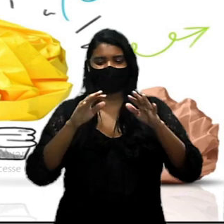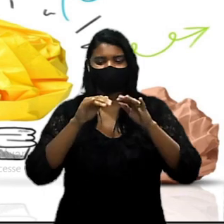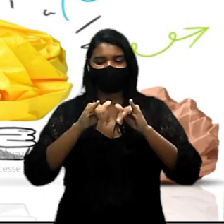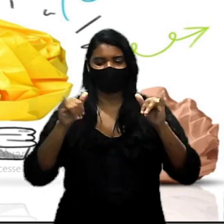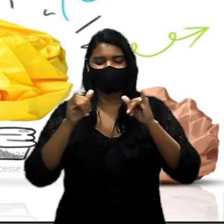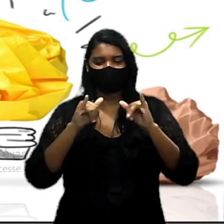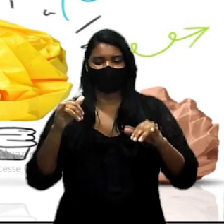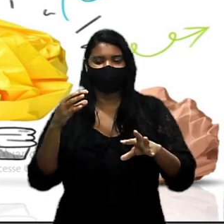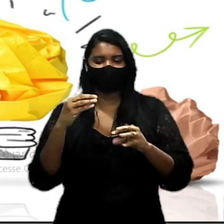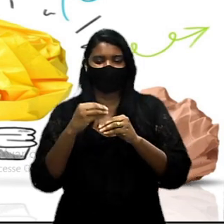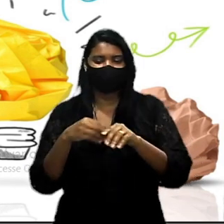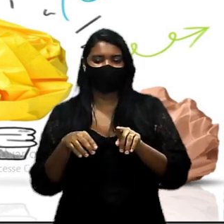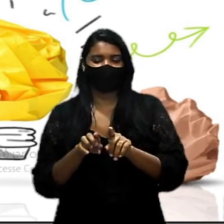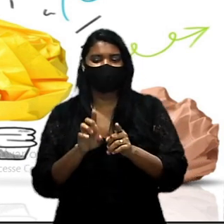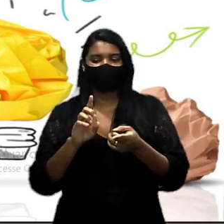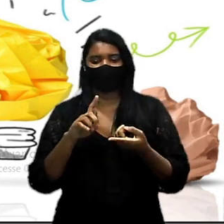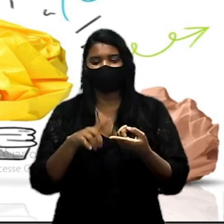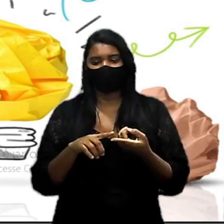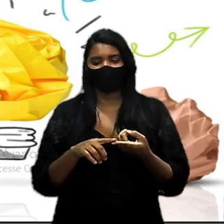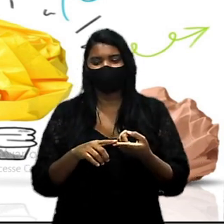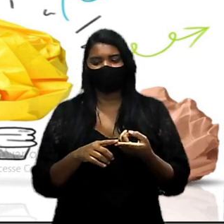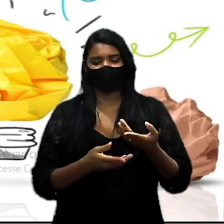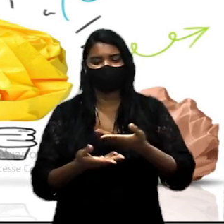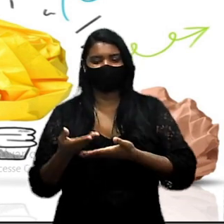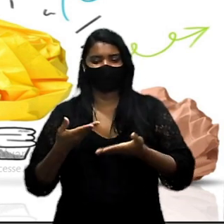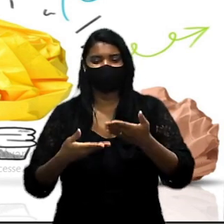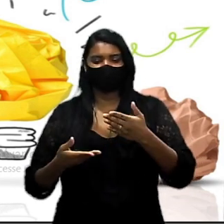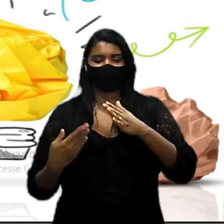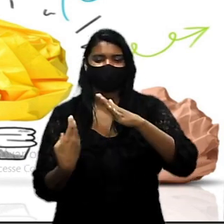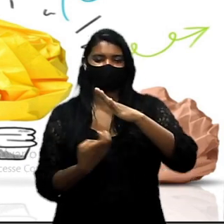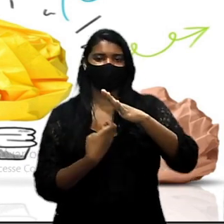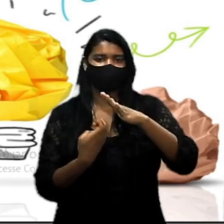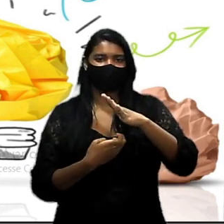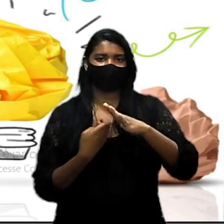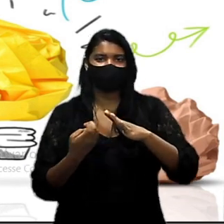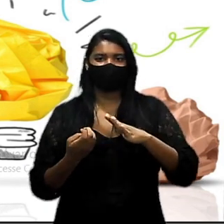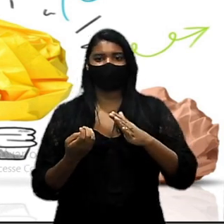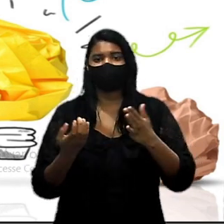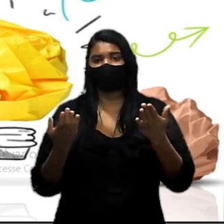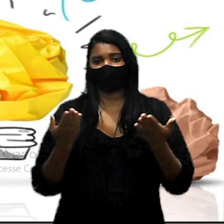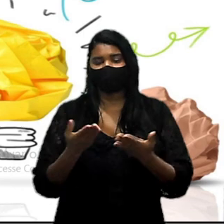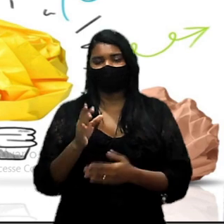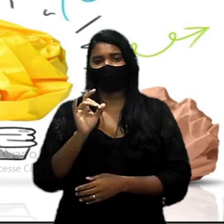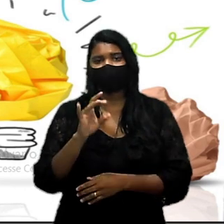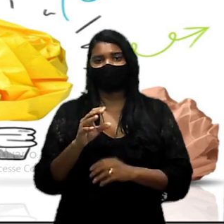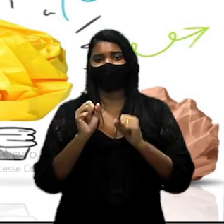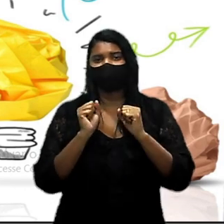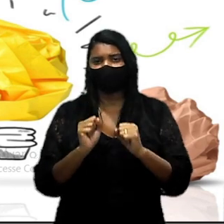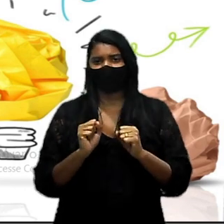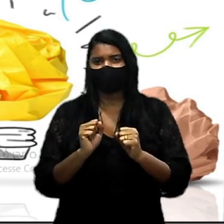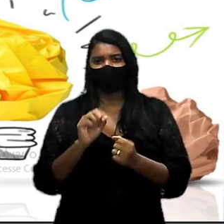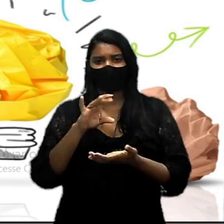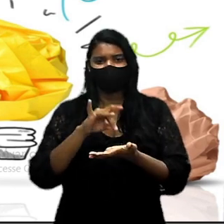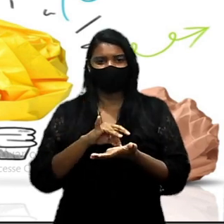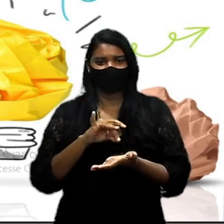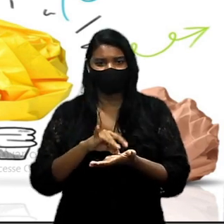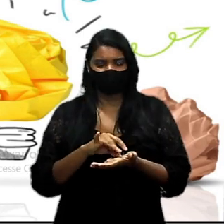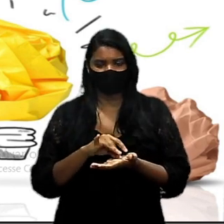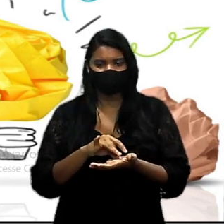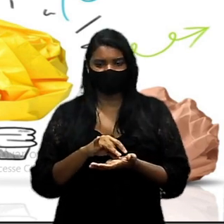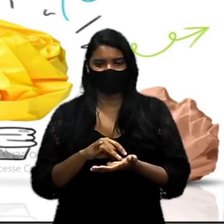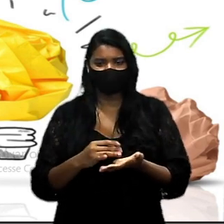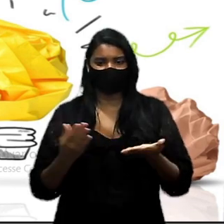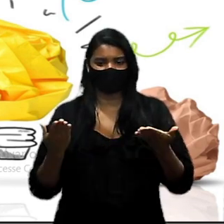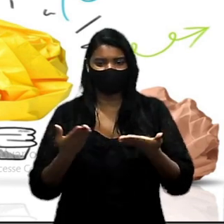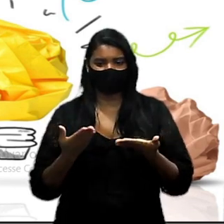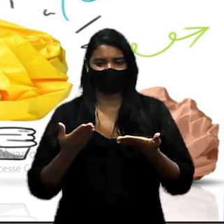esse conhecimento, ele trafegue dentro da empresa, tá? E só quem pode, de uma certa forma, trabalhar com